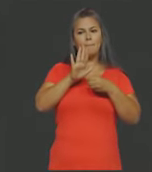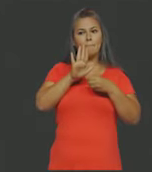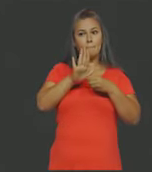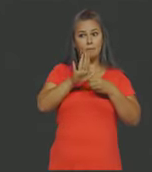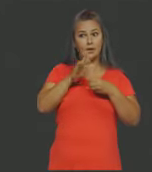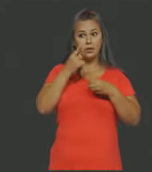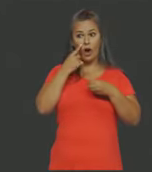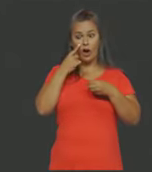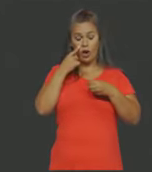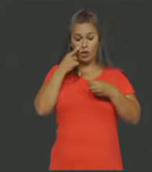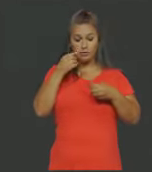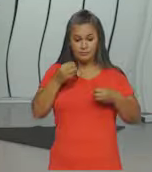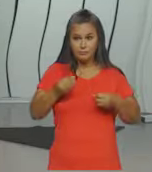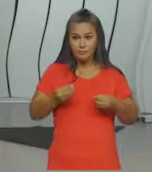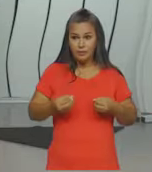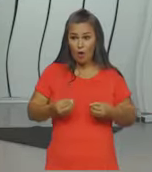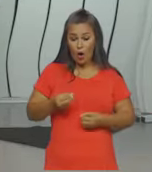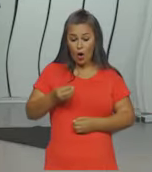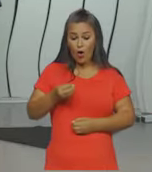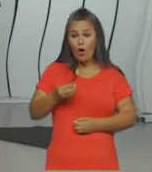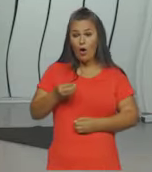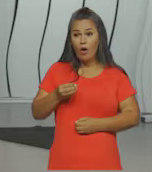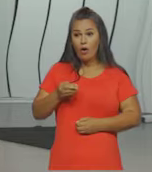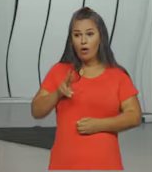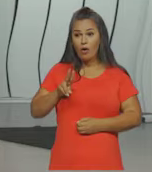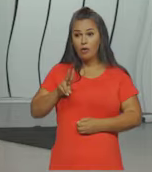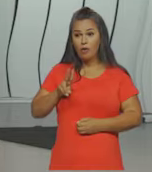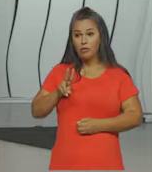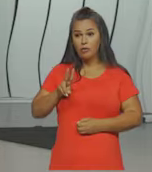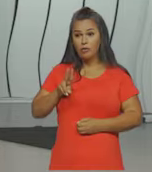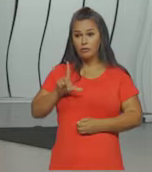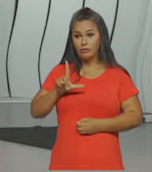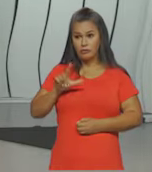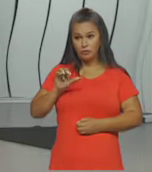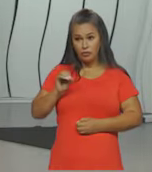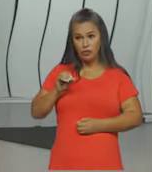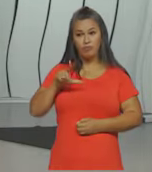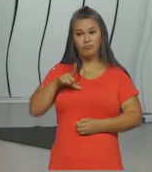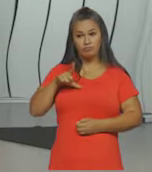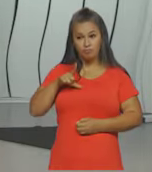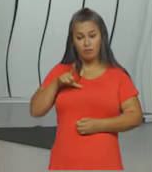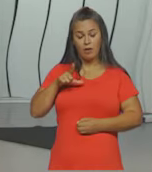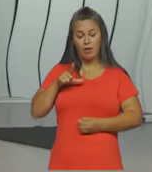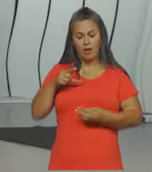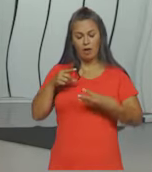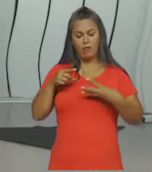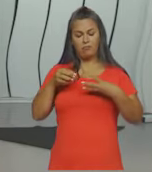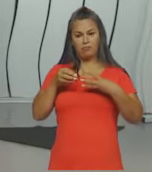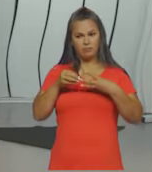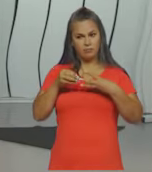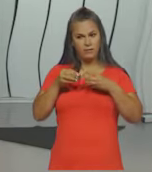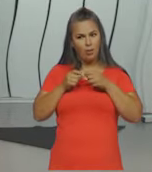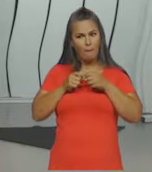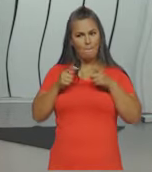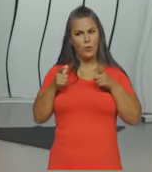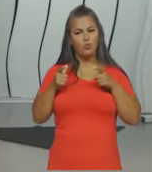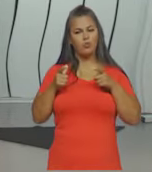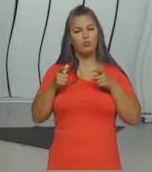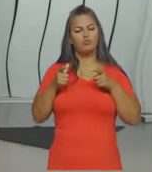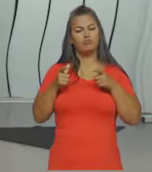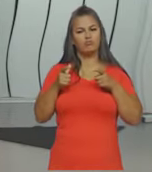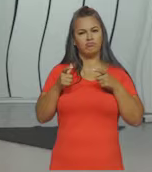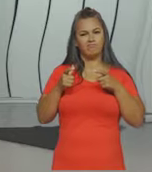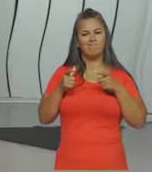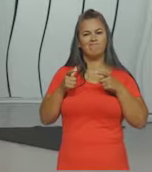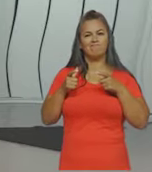ter 100 a 200 micrômetros, tá? Então, é uma célula bem grande, tá certo? Aqui mostrando ela com algumas